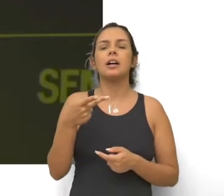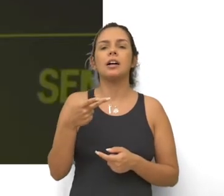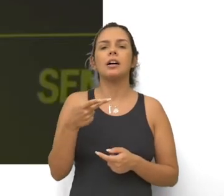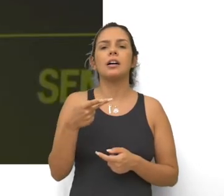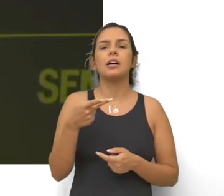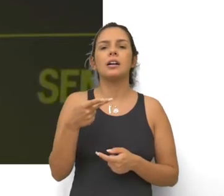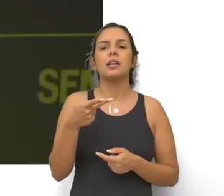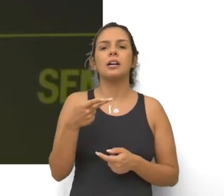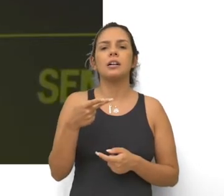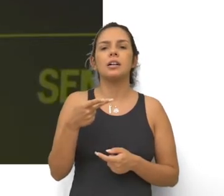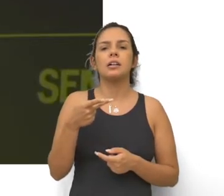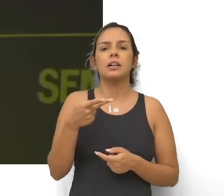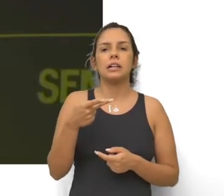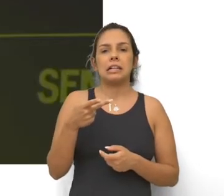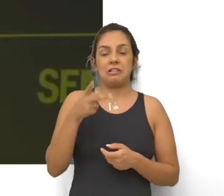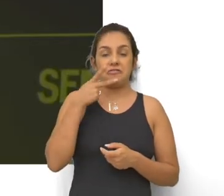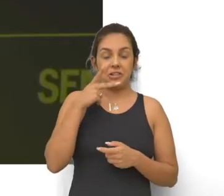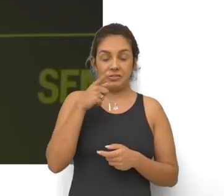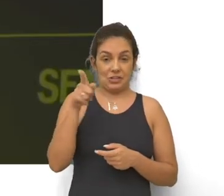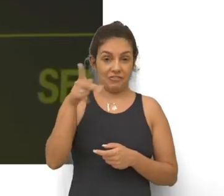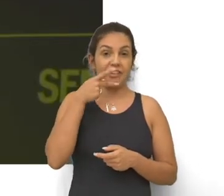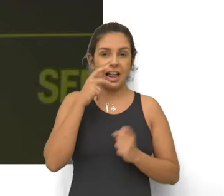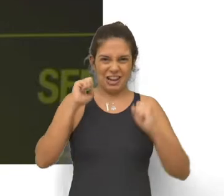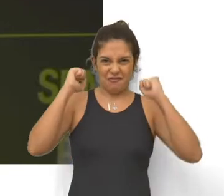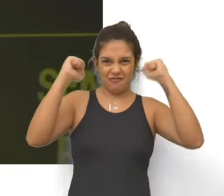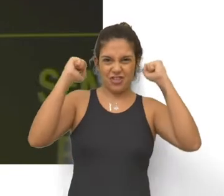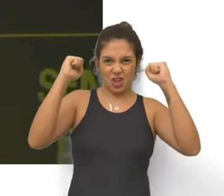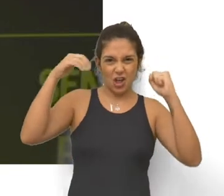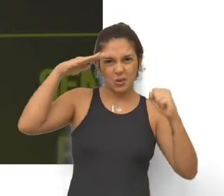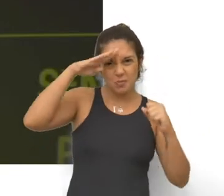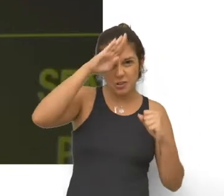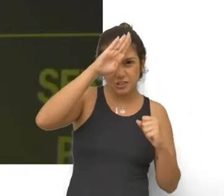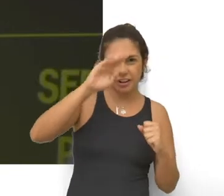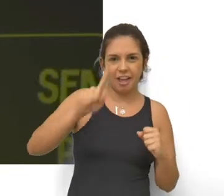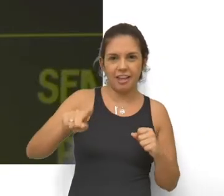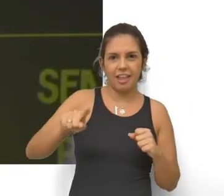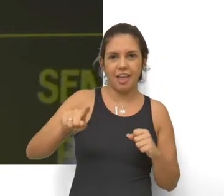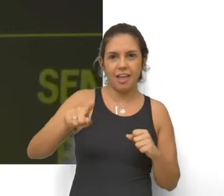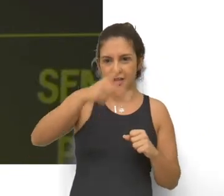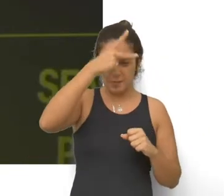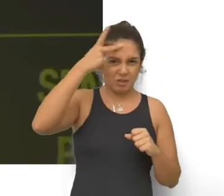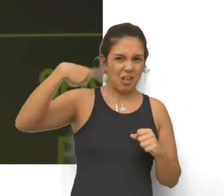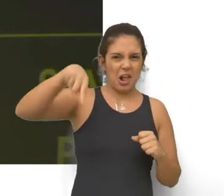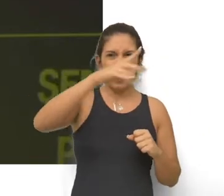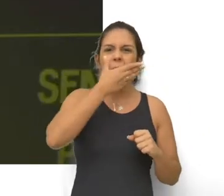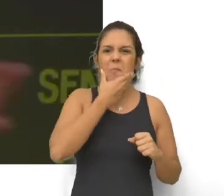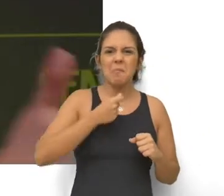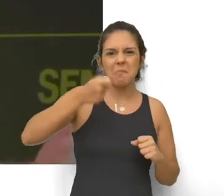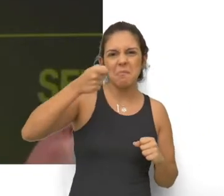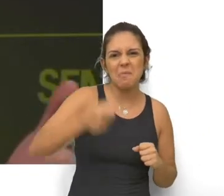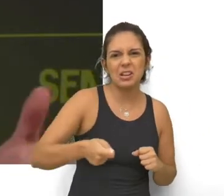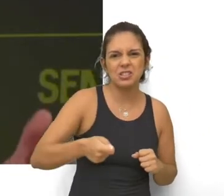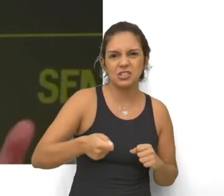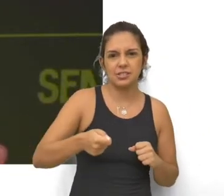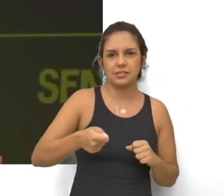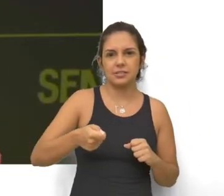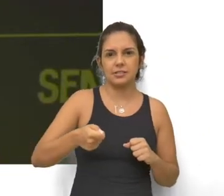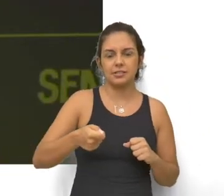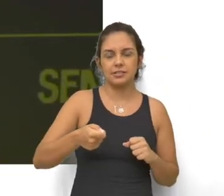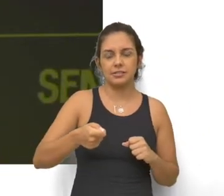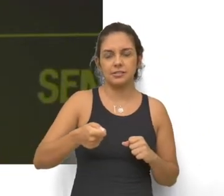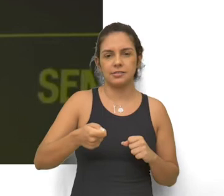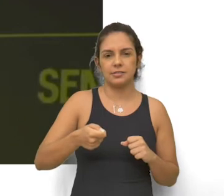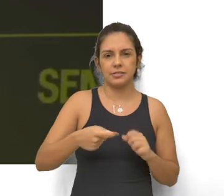supor que a vitória do Bolsonaro tenha sido uma reação machista a esta